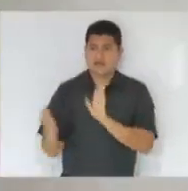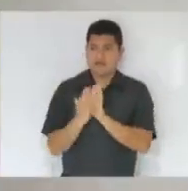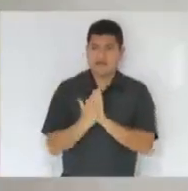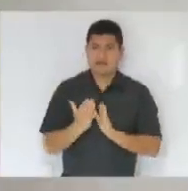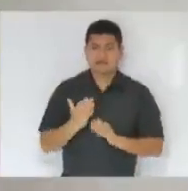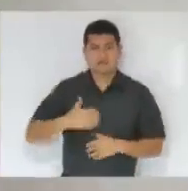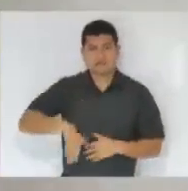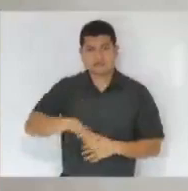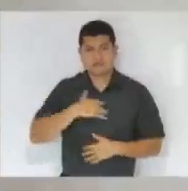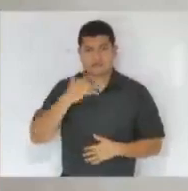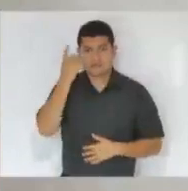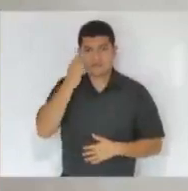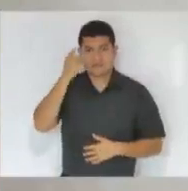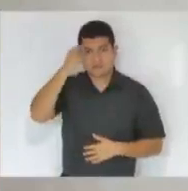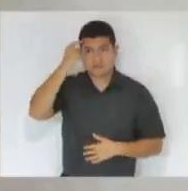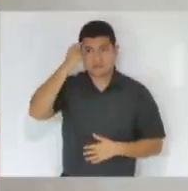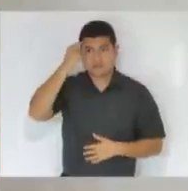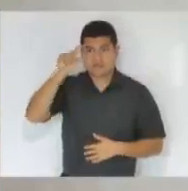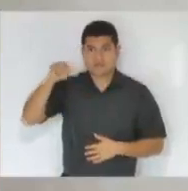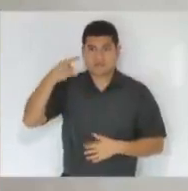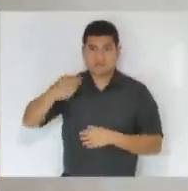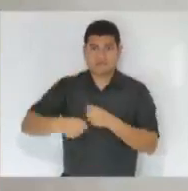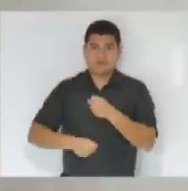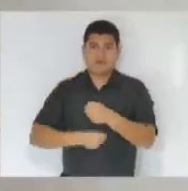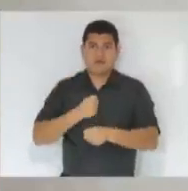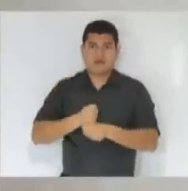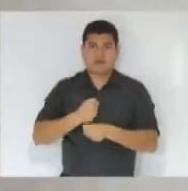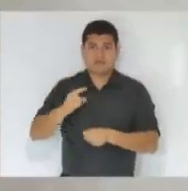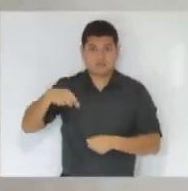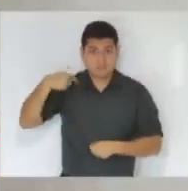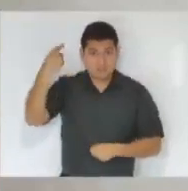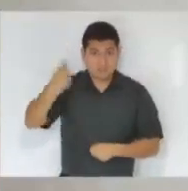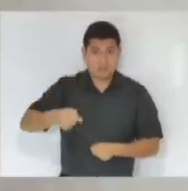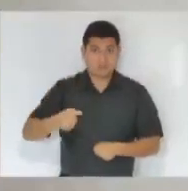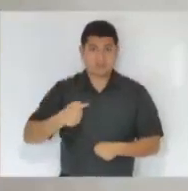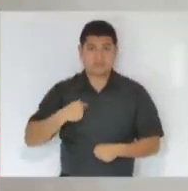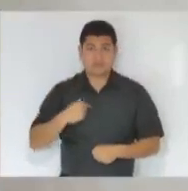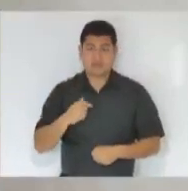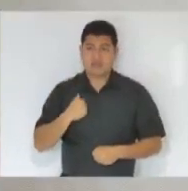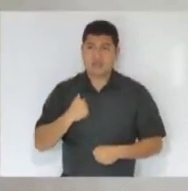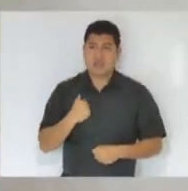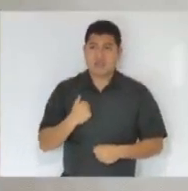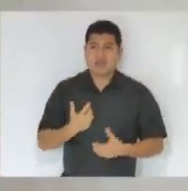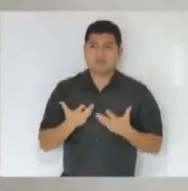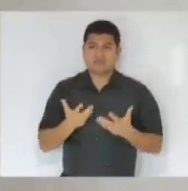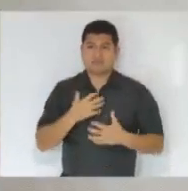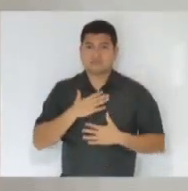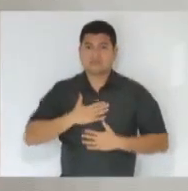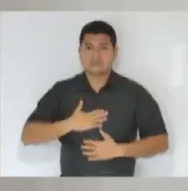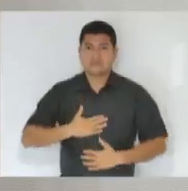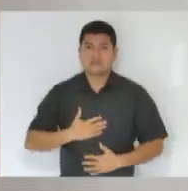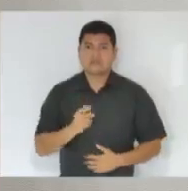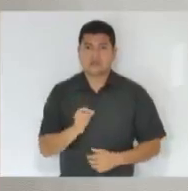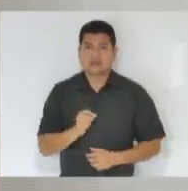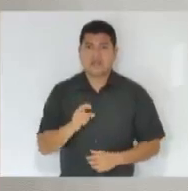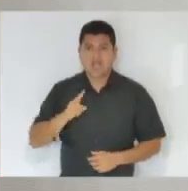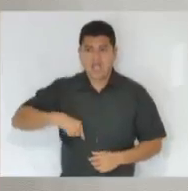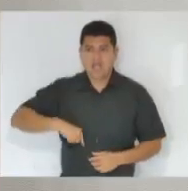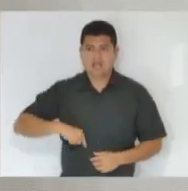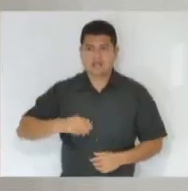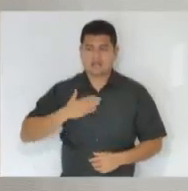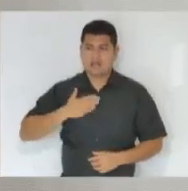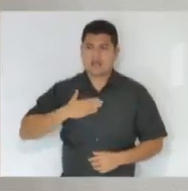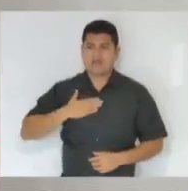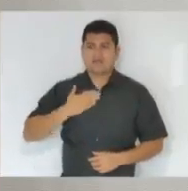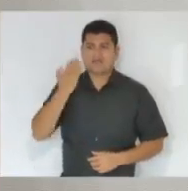já pensando no ano que vem, e eu, se tem coisa que eu prezo na minha vida, é pela palavra. Se eu digo